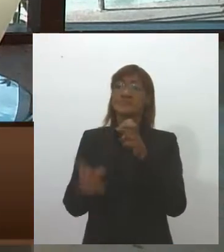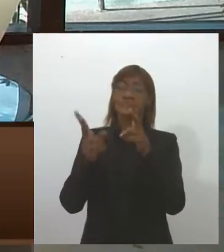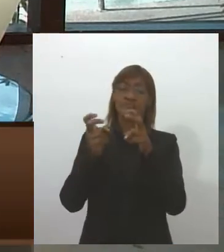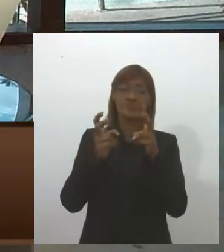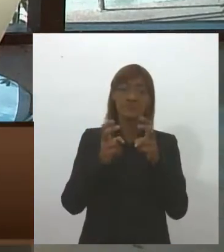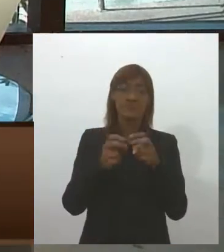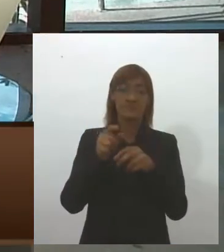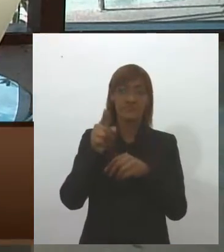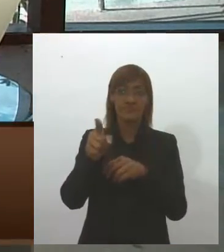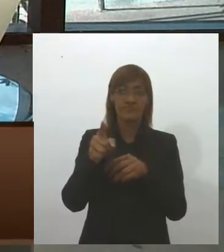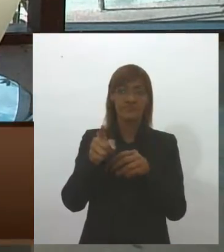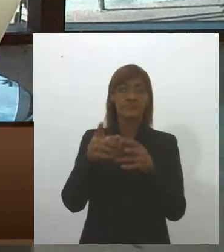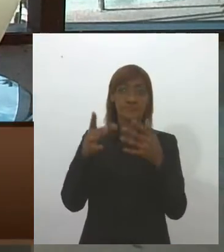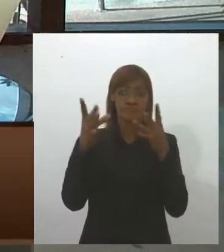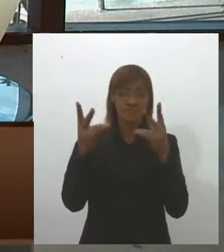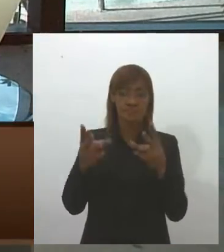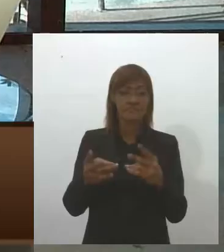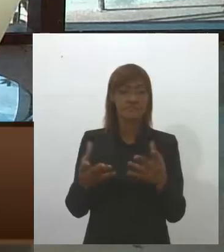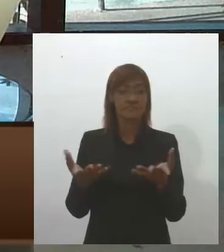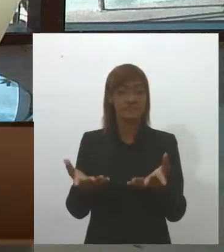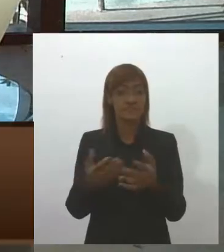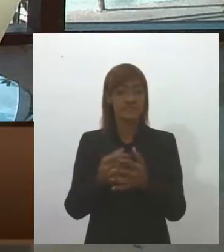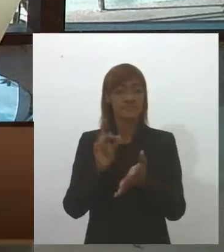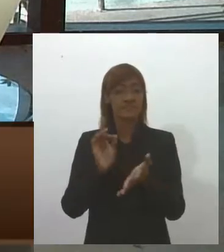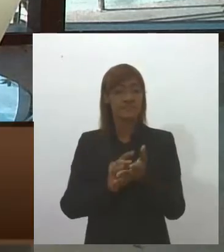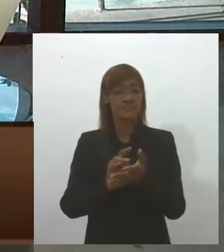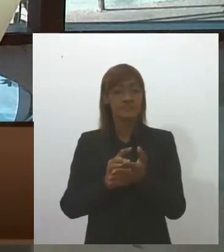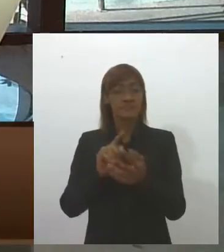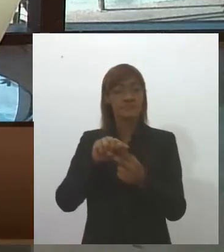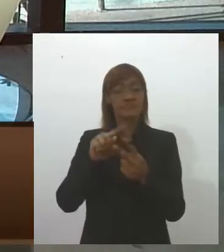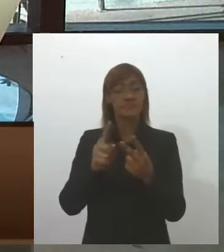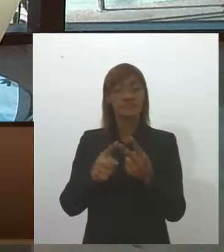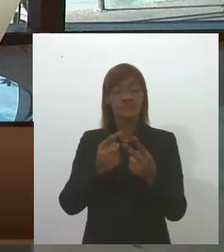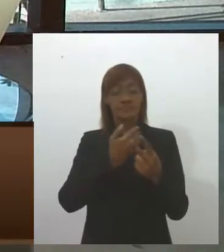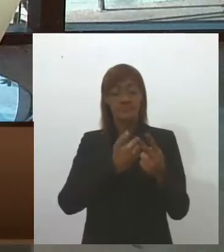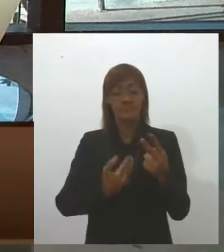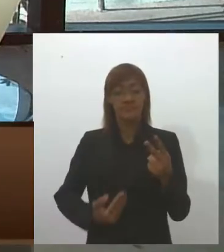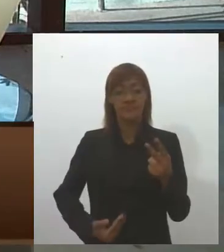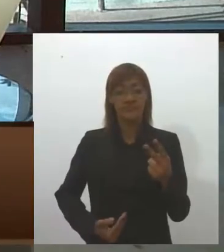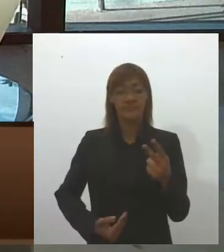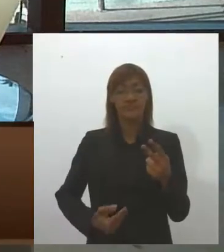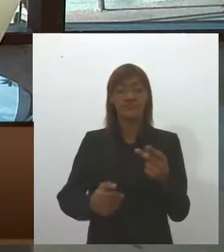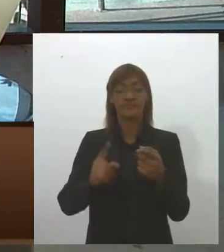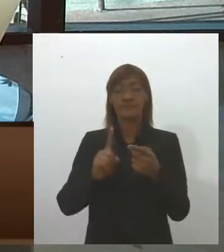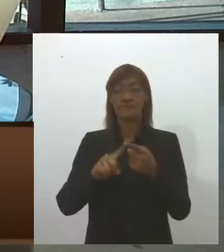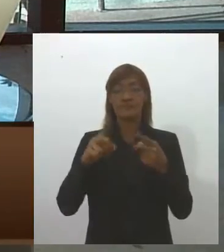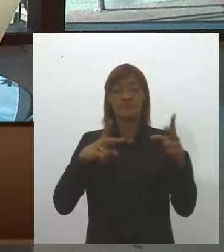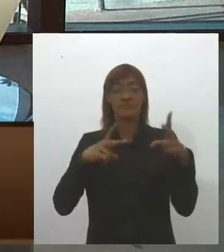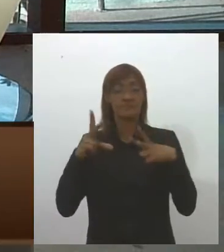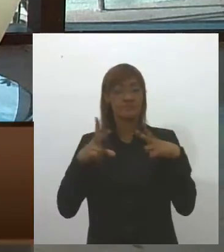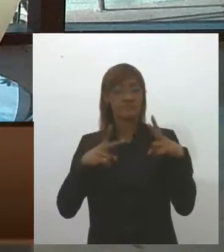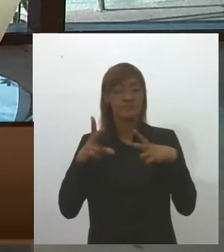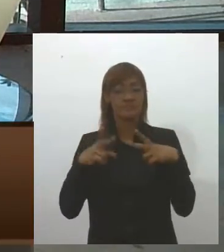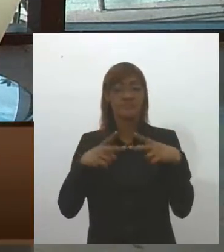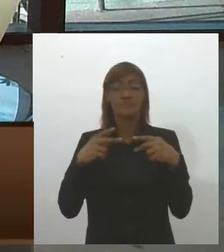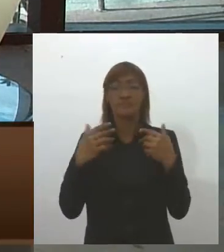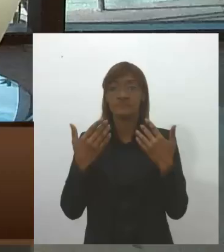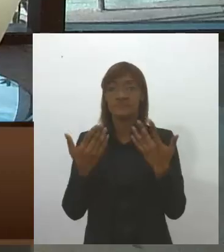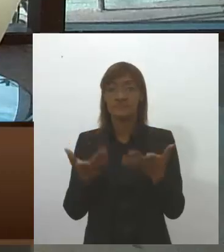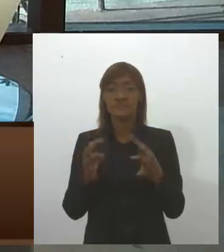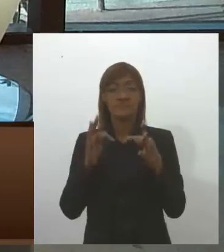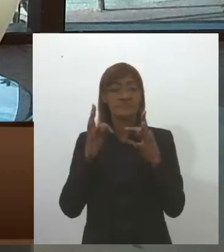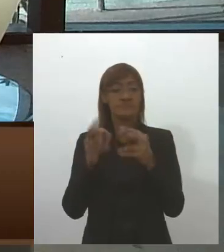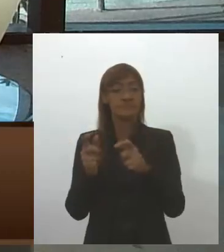bem colocou, né, do setor público com o privado, que isso é importante e é o que a gente vê em países modernos, em locais onde